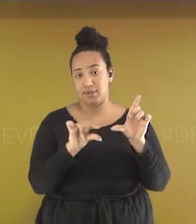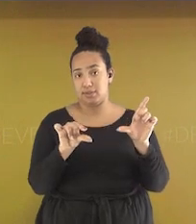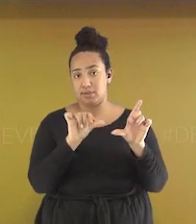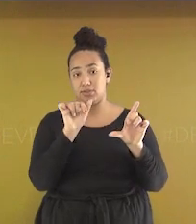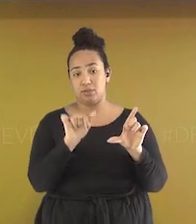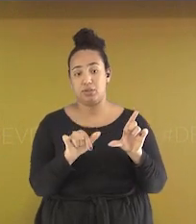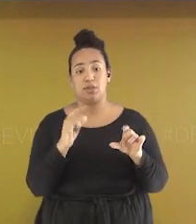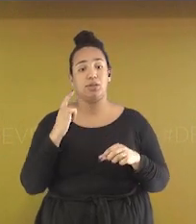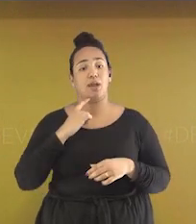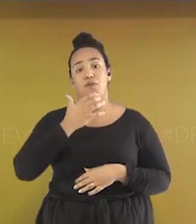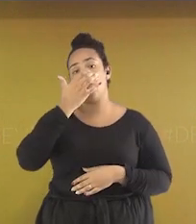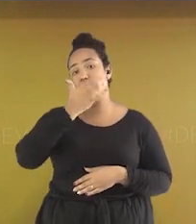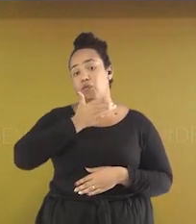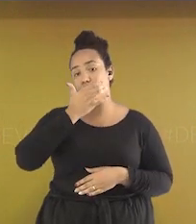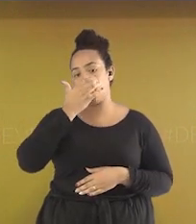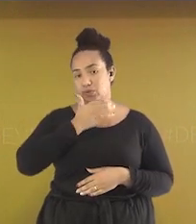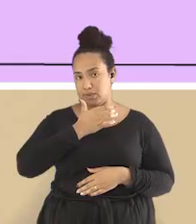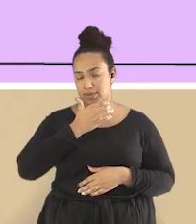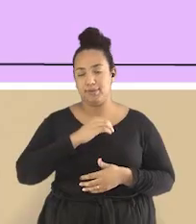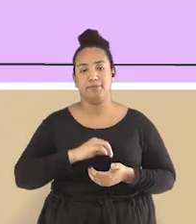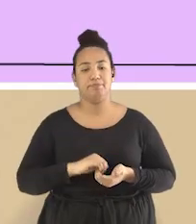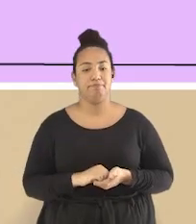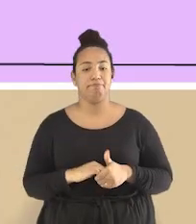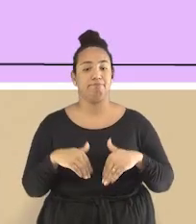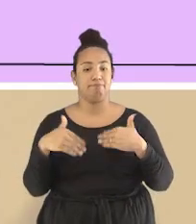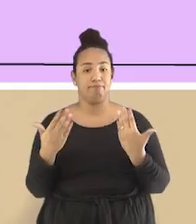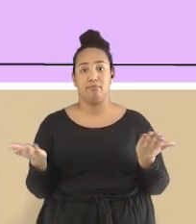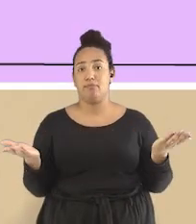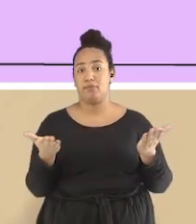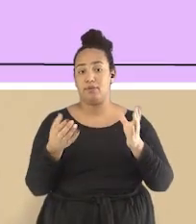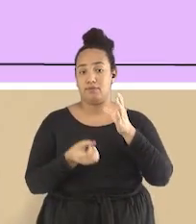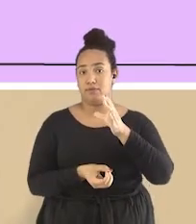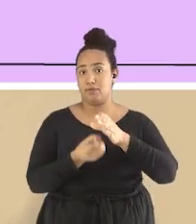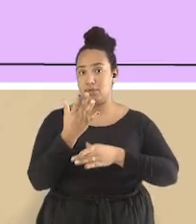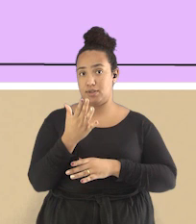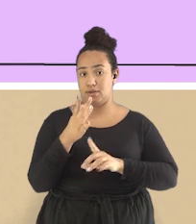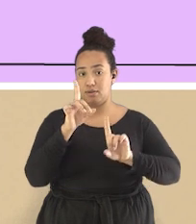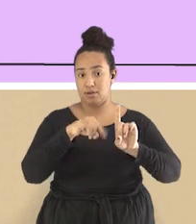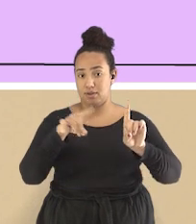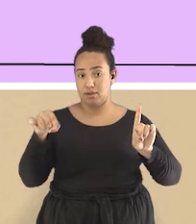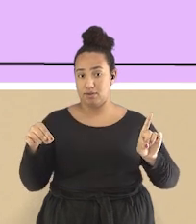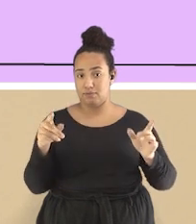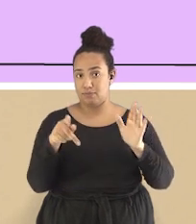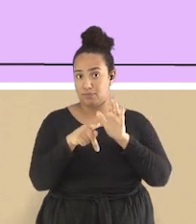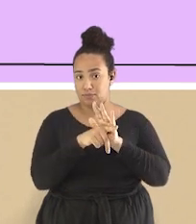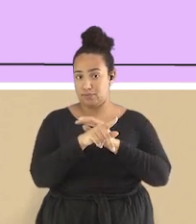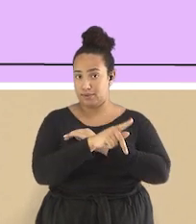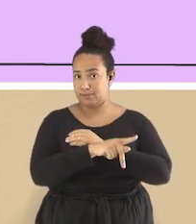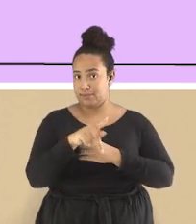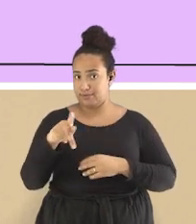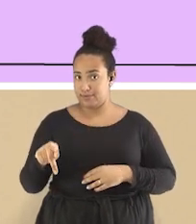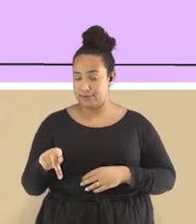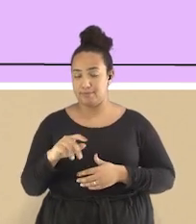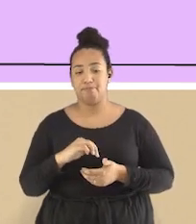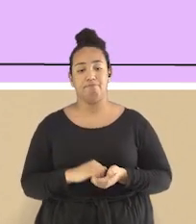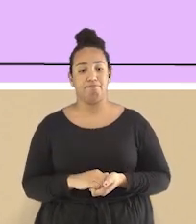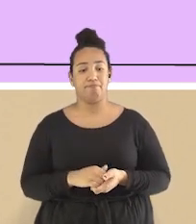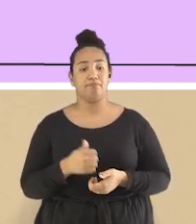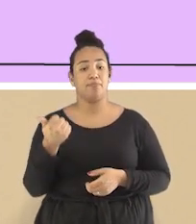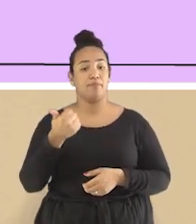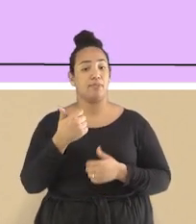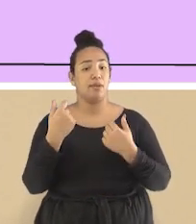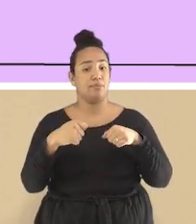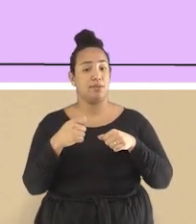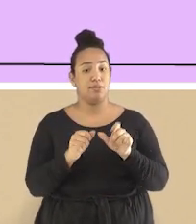só diz que temos frutas. Então vamos lá fazer o gráfico da professora Flávia. Primeiro, nós